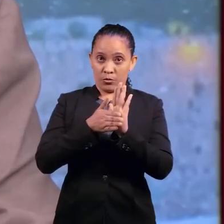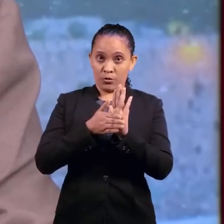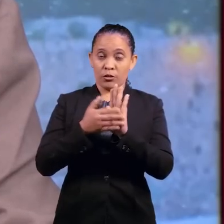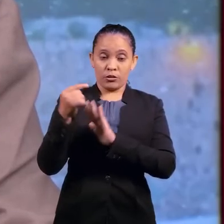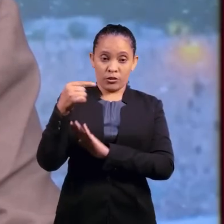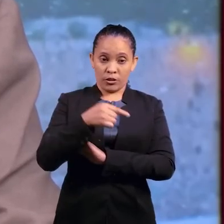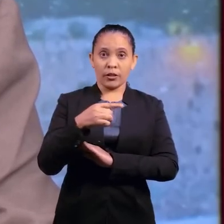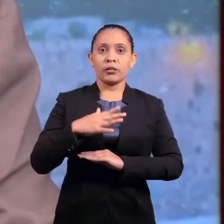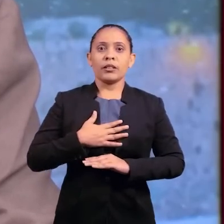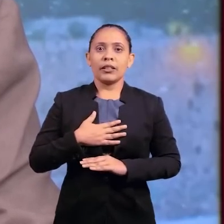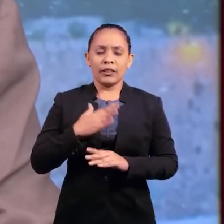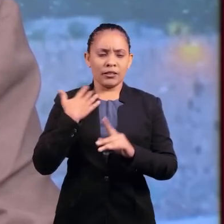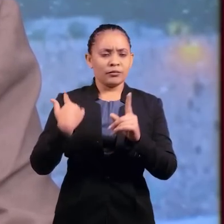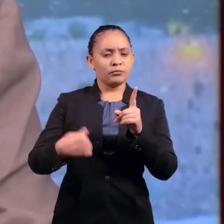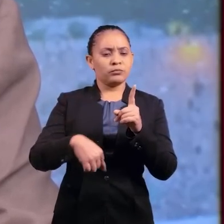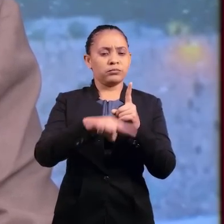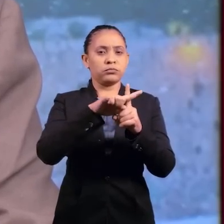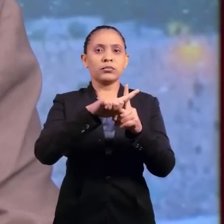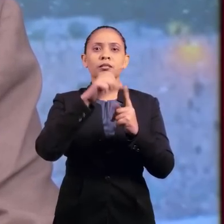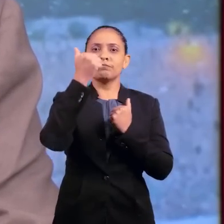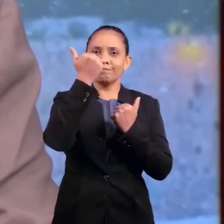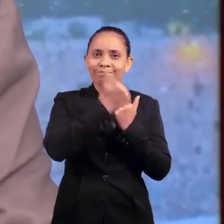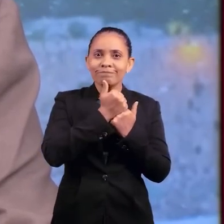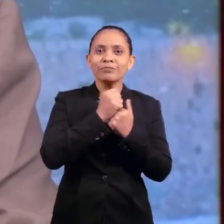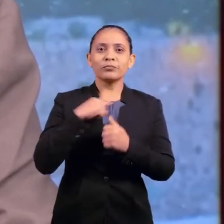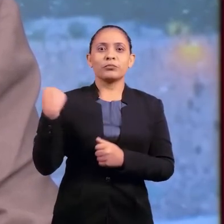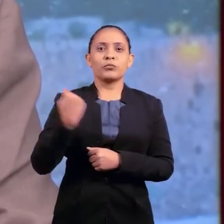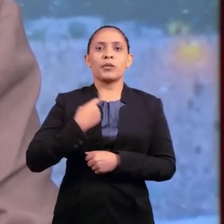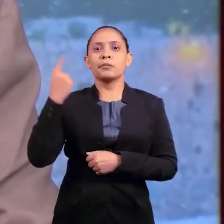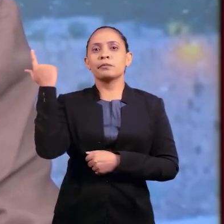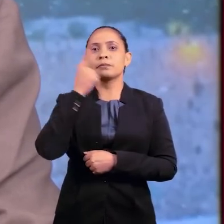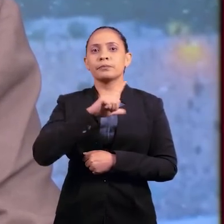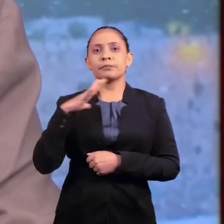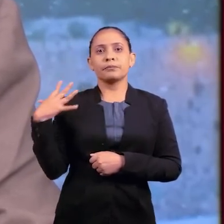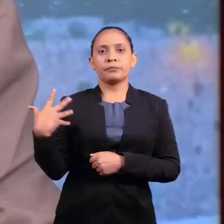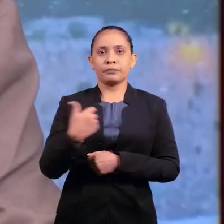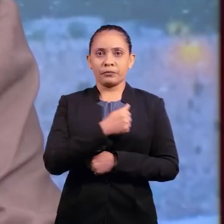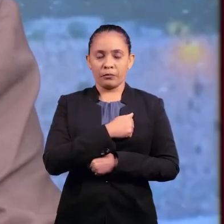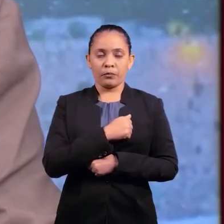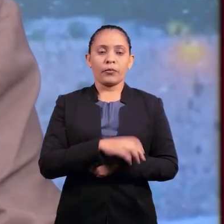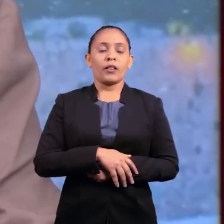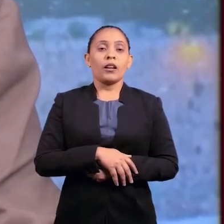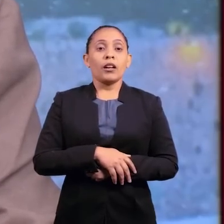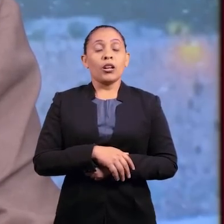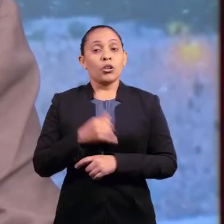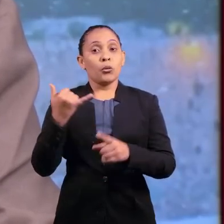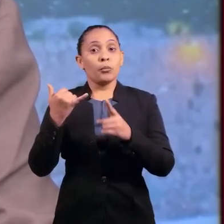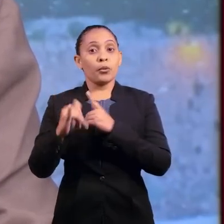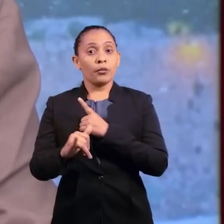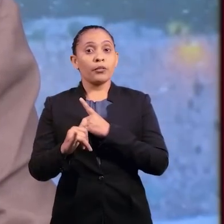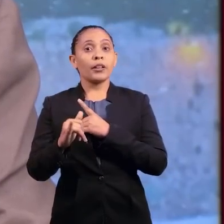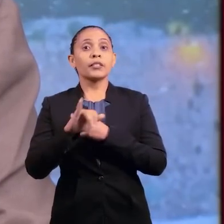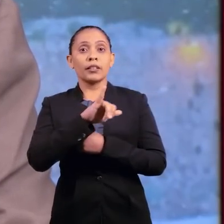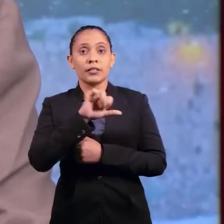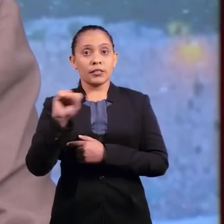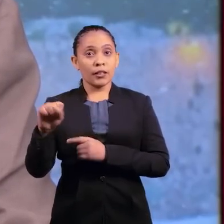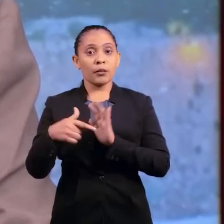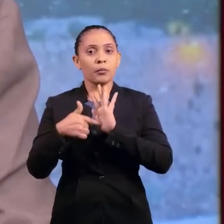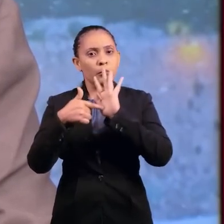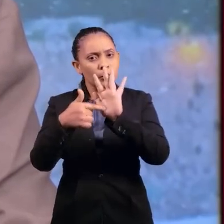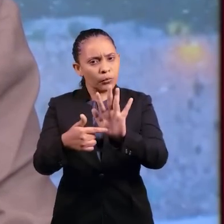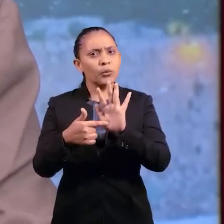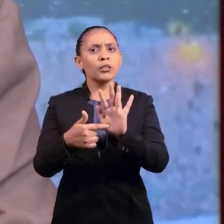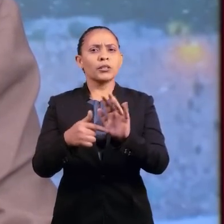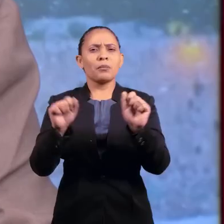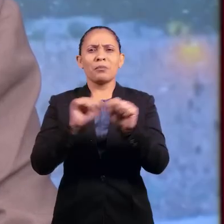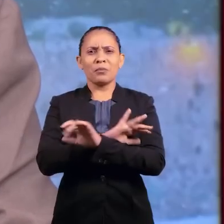aquela jornada de entrega para que nós pudéssemos alcançar a salvação. Isaías deixa claro isso, né? O